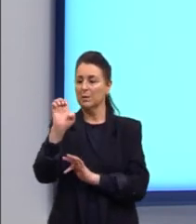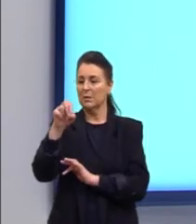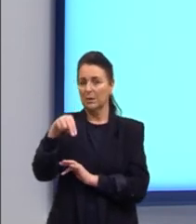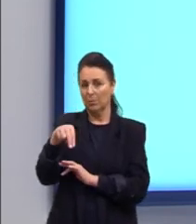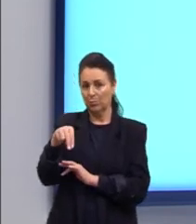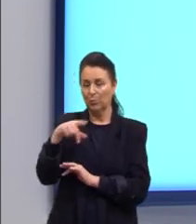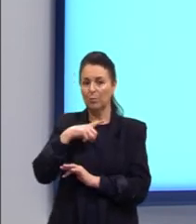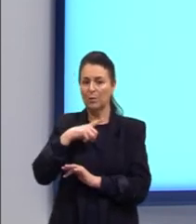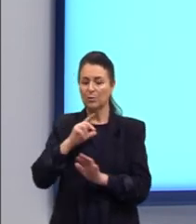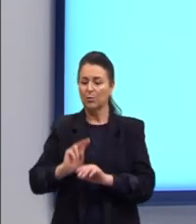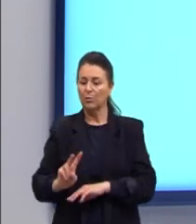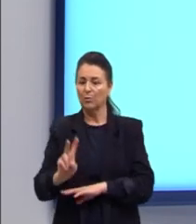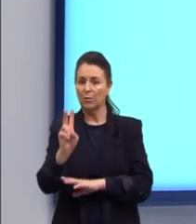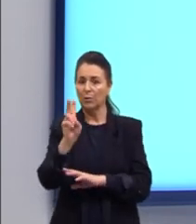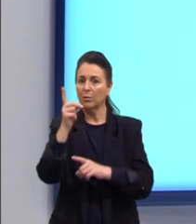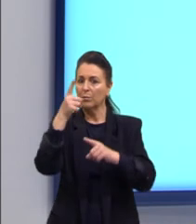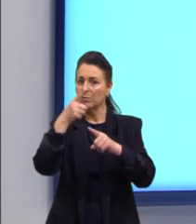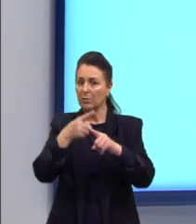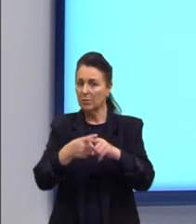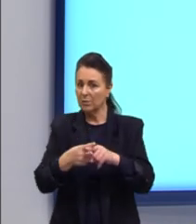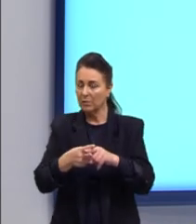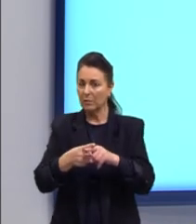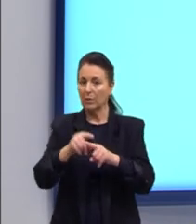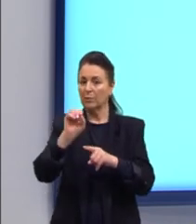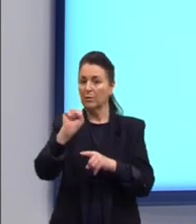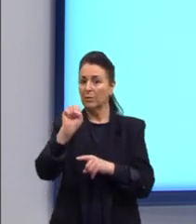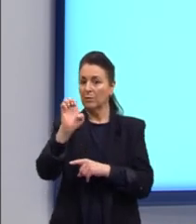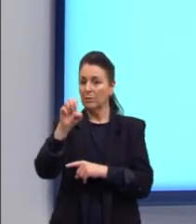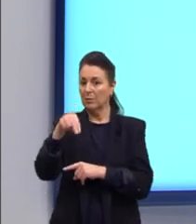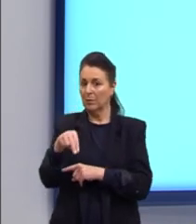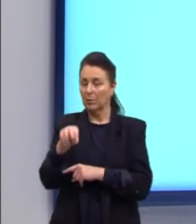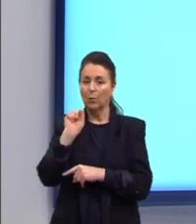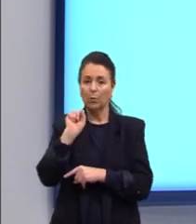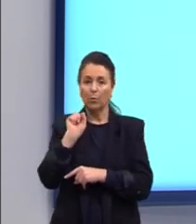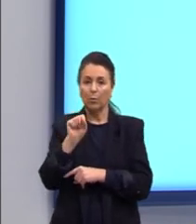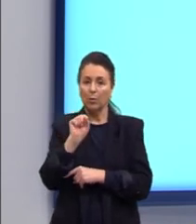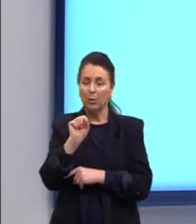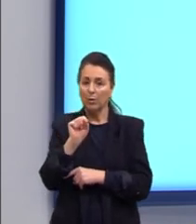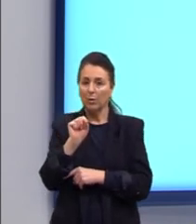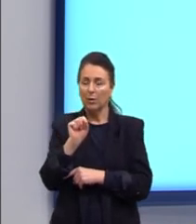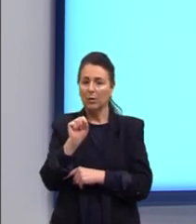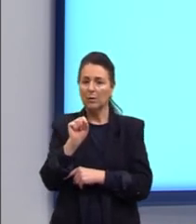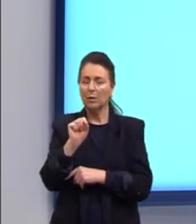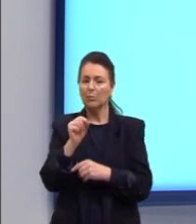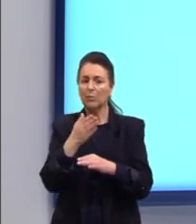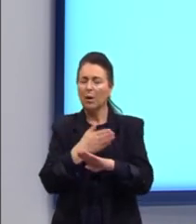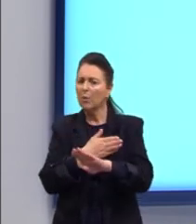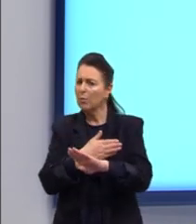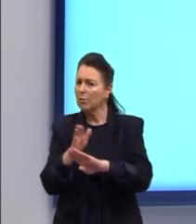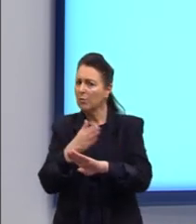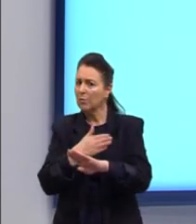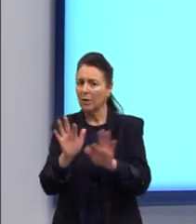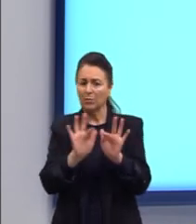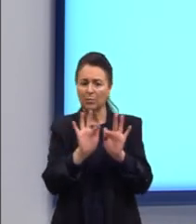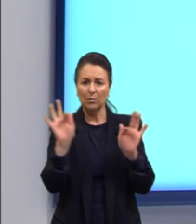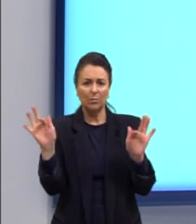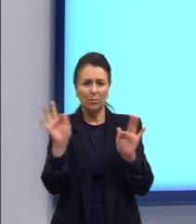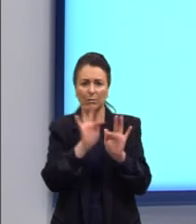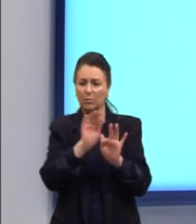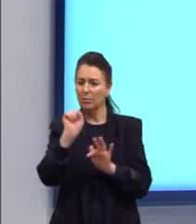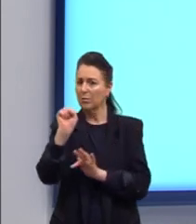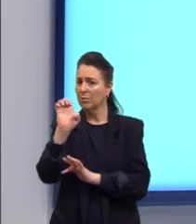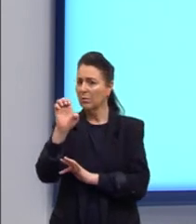nós tínhamos um valor que multiplicava o seno né O que que nós estamos acostumados com a função seno